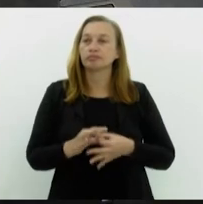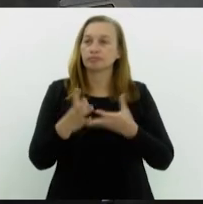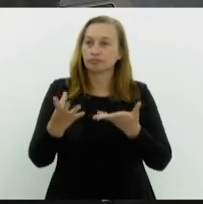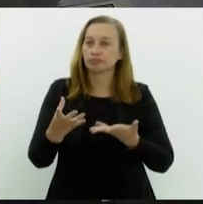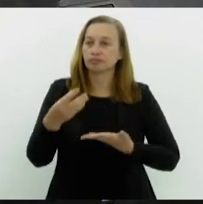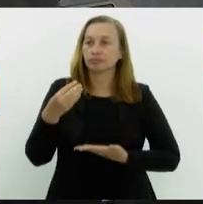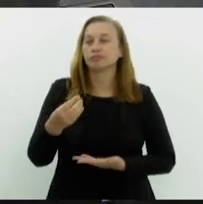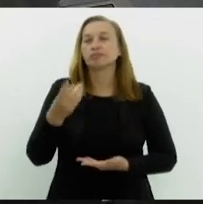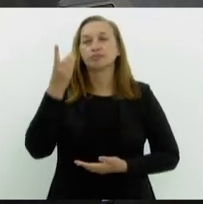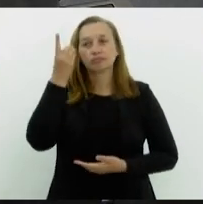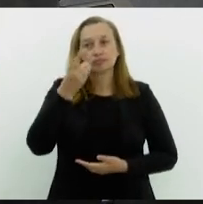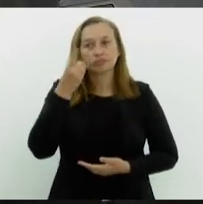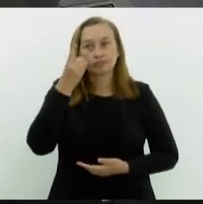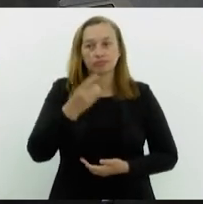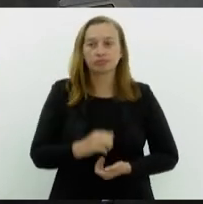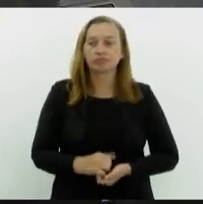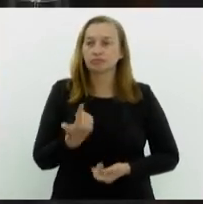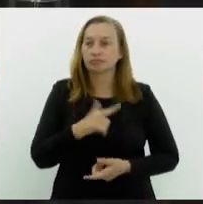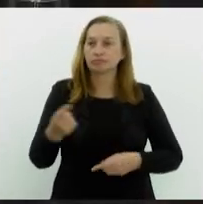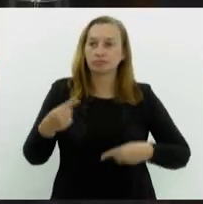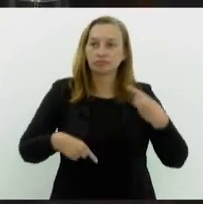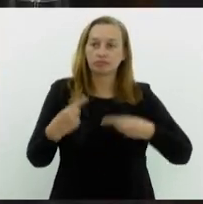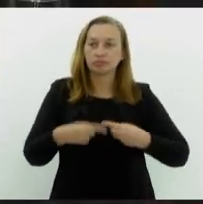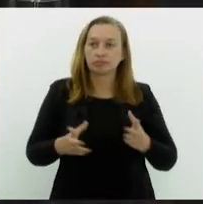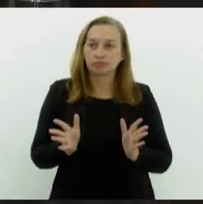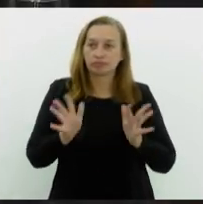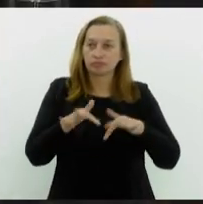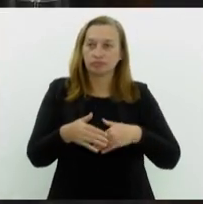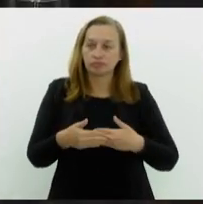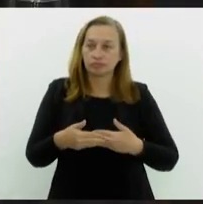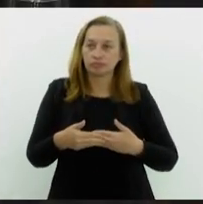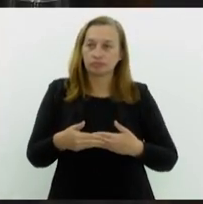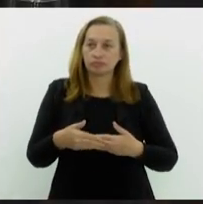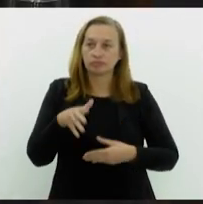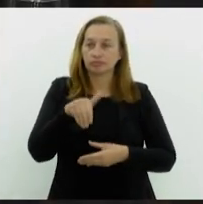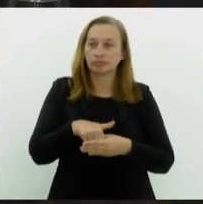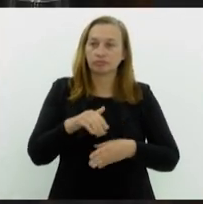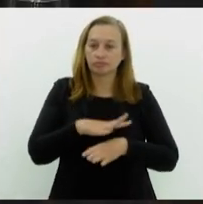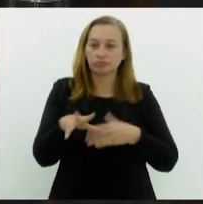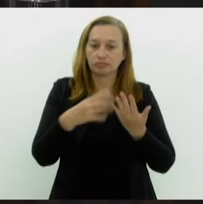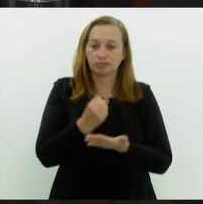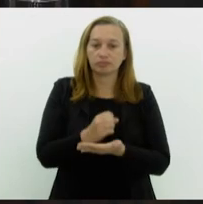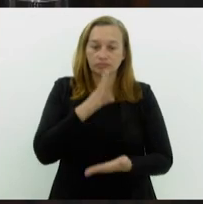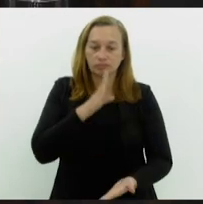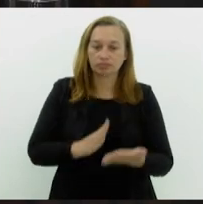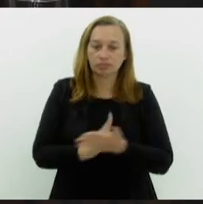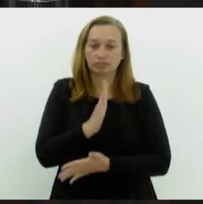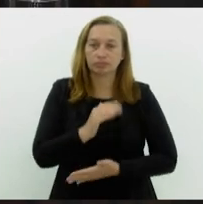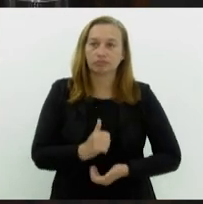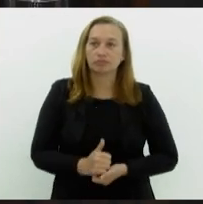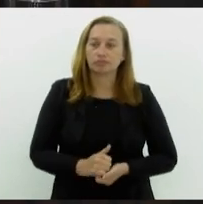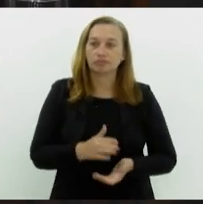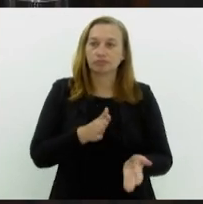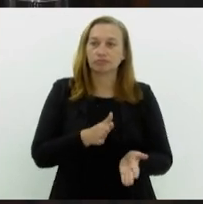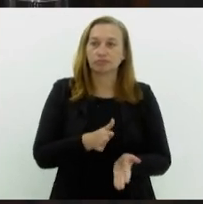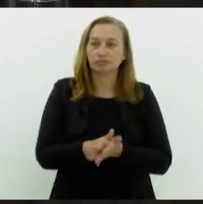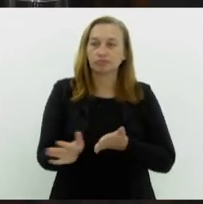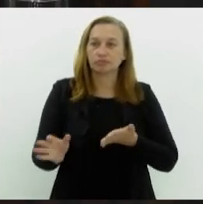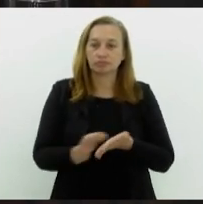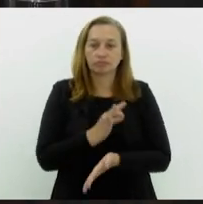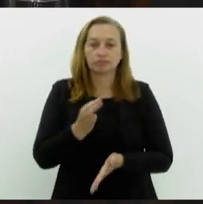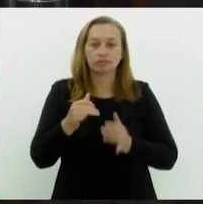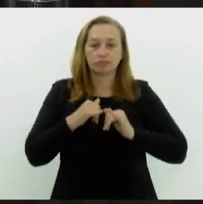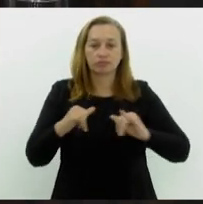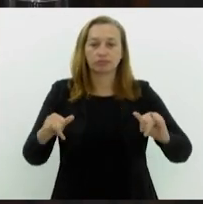deputada. Não havendo mais quem queira discutir, encerrada a discussão e votação. Os senhores que aprovam, permaneçam como estão, aprovado, vai à promulgação.